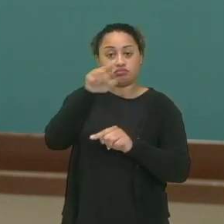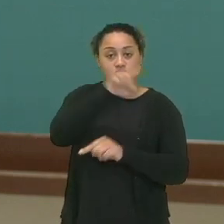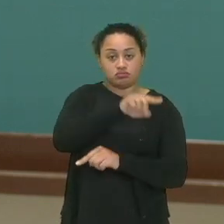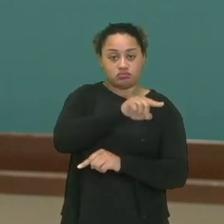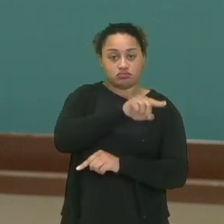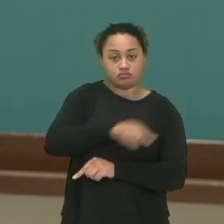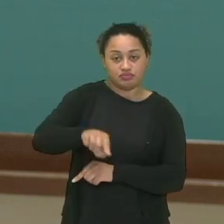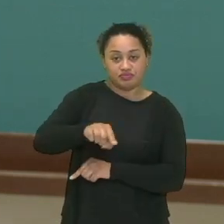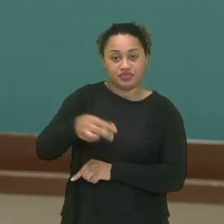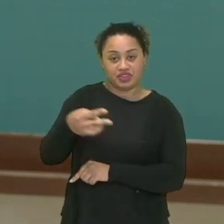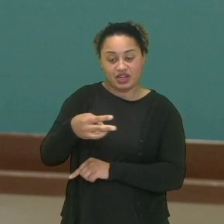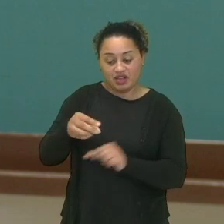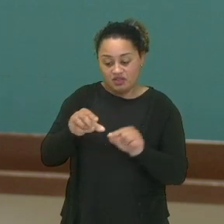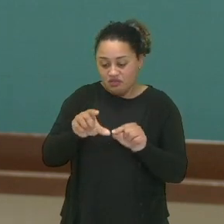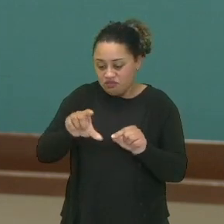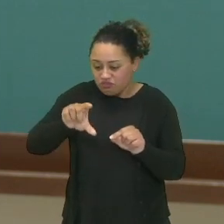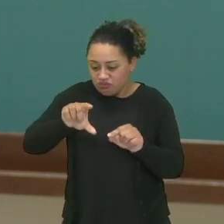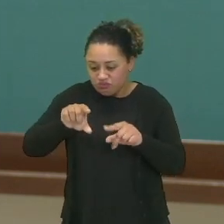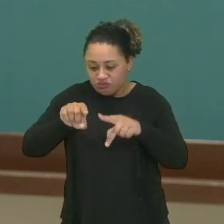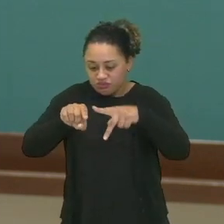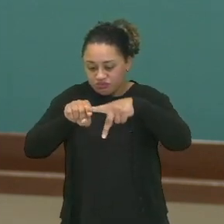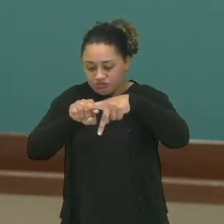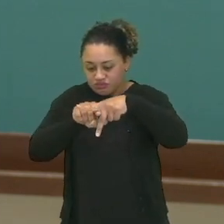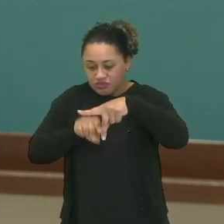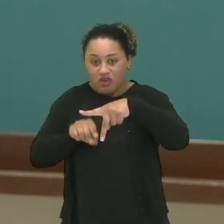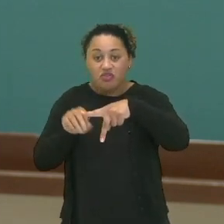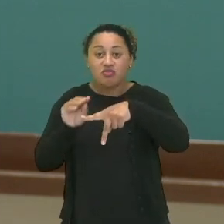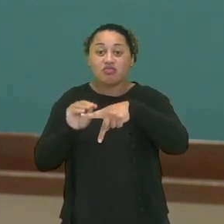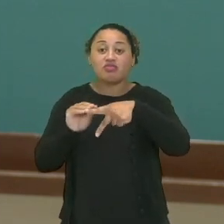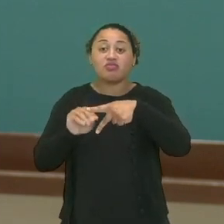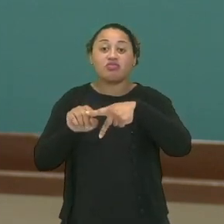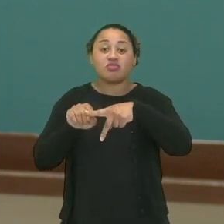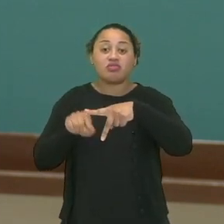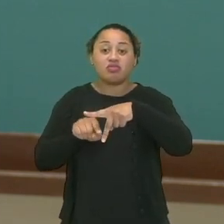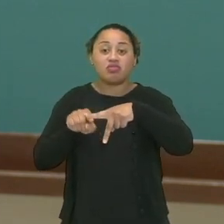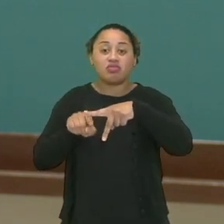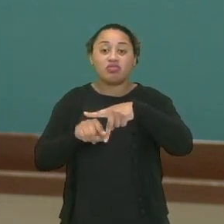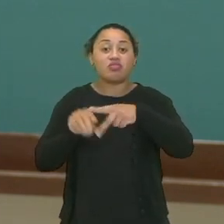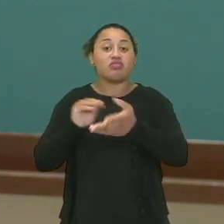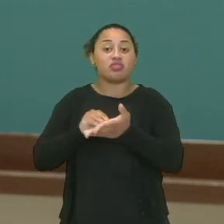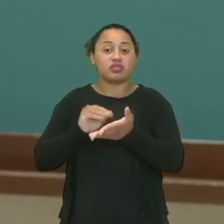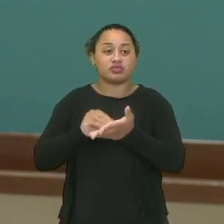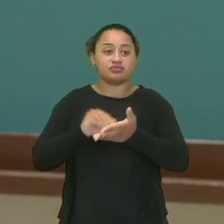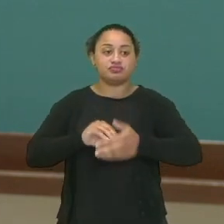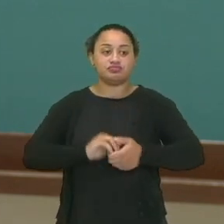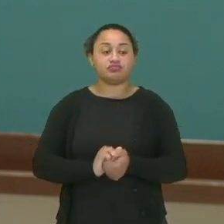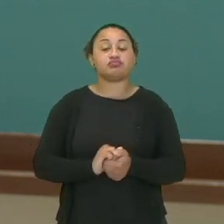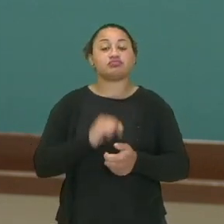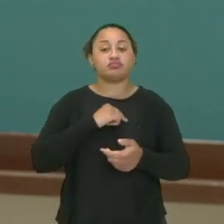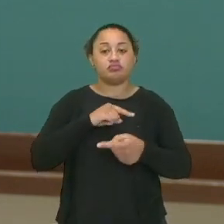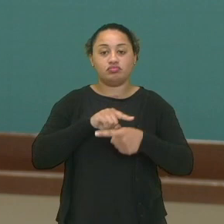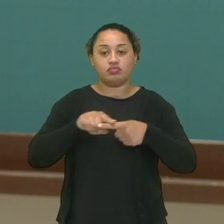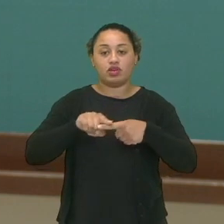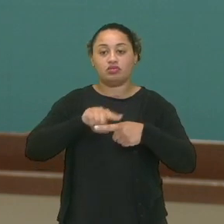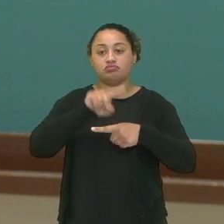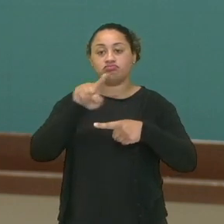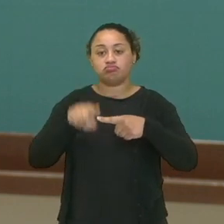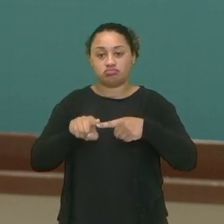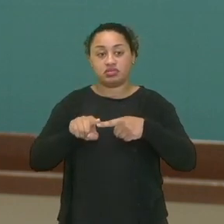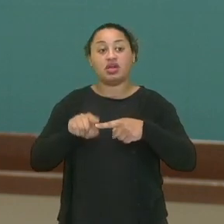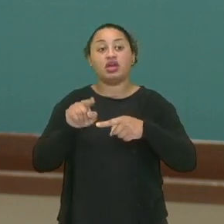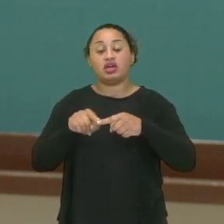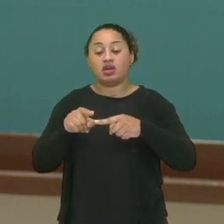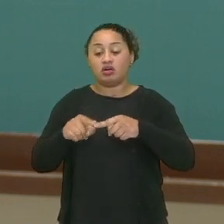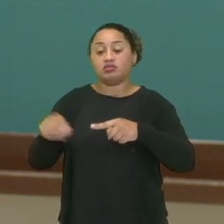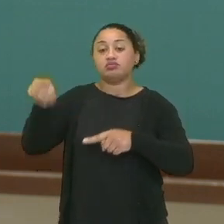seja, faltou 1/4 para completar. Aqui nós temos a meia volta, né, que é metade dessa volta completa aqui, ó,